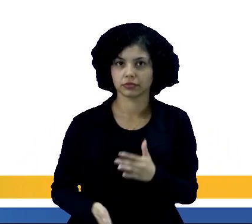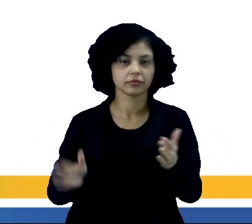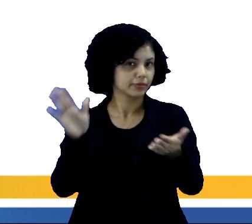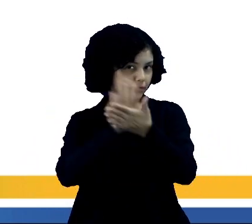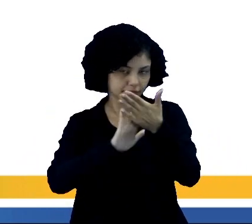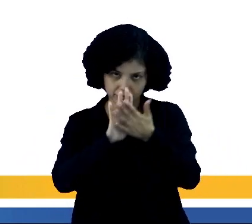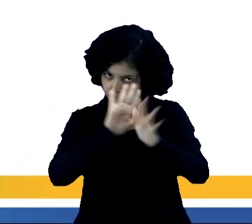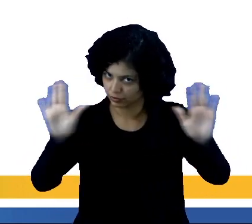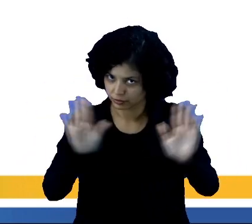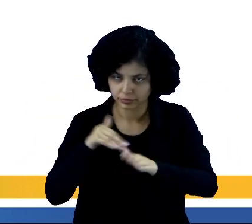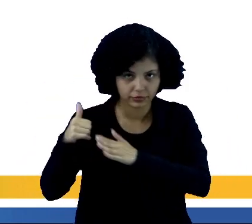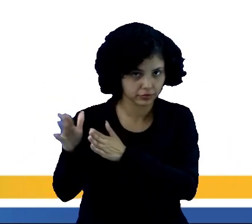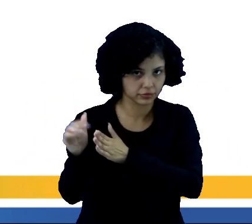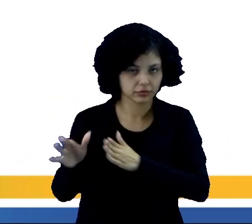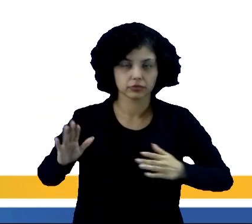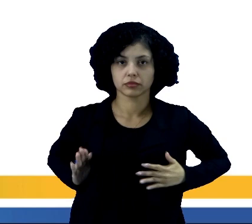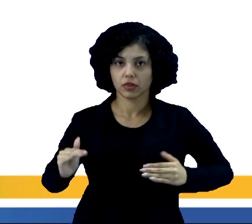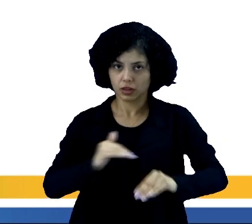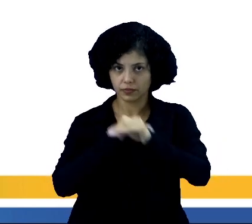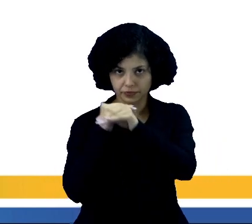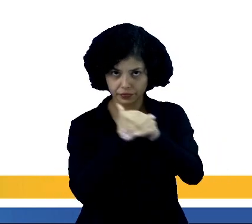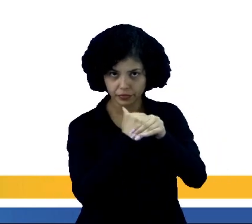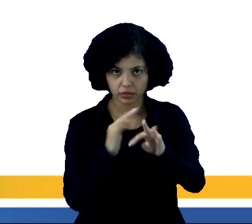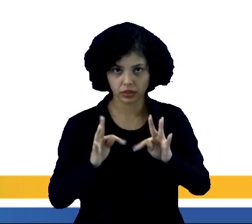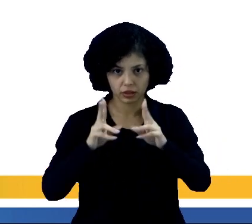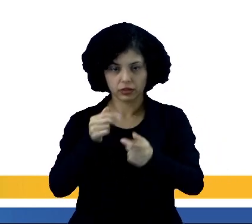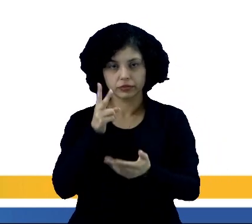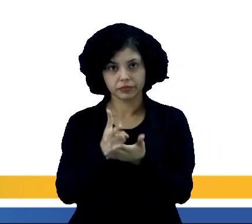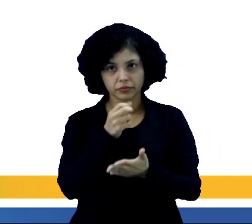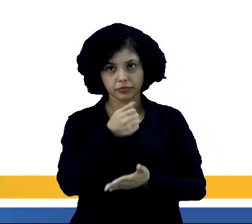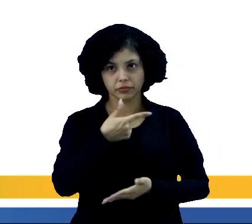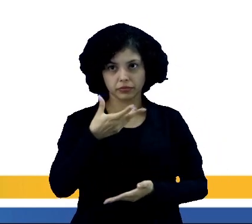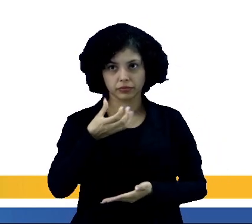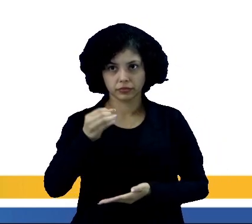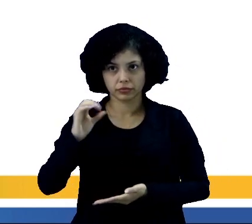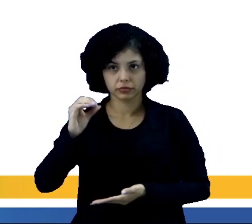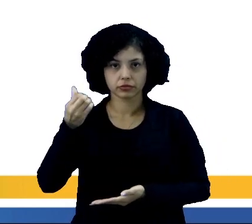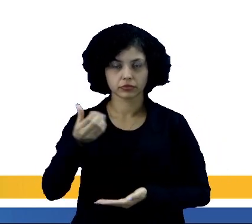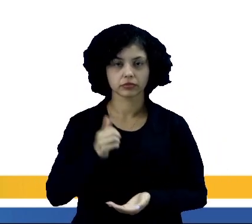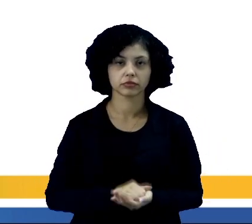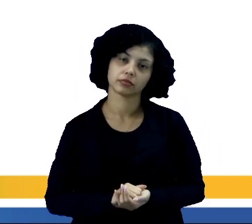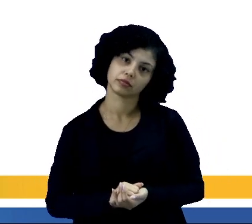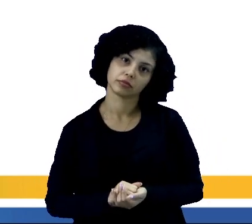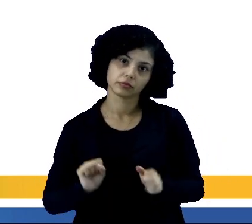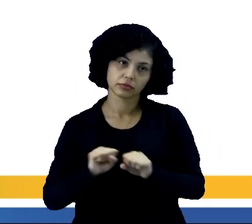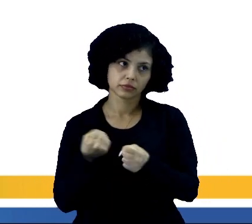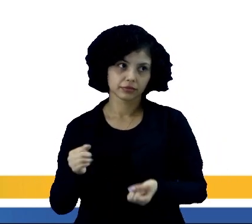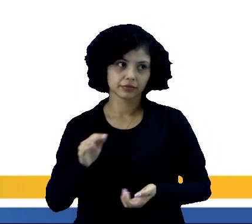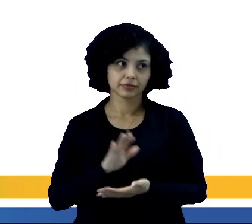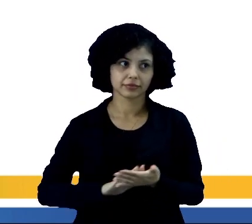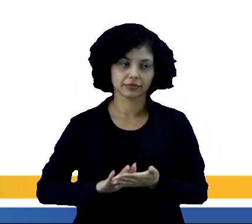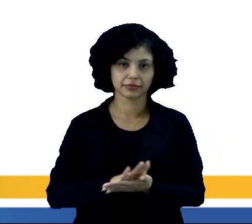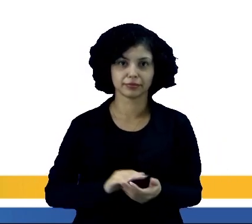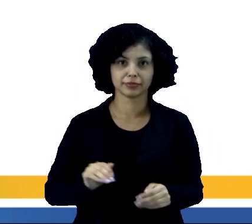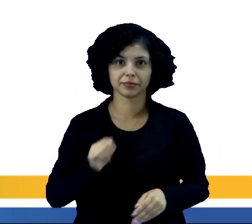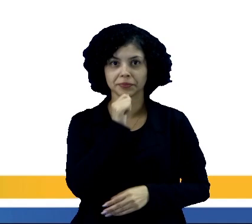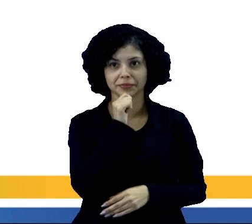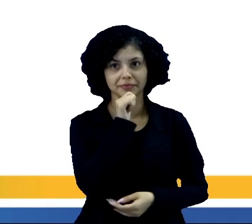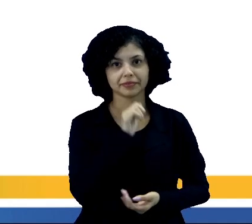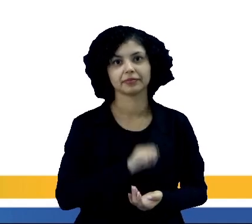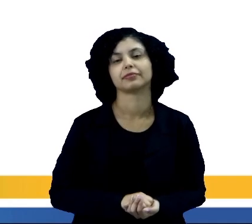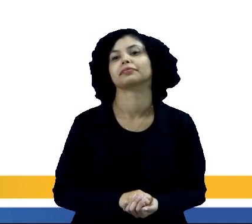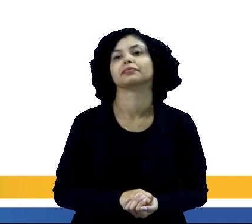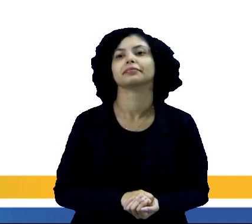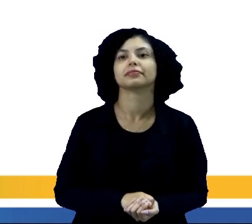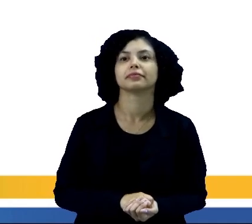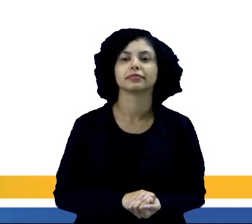perdido, descarta, todo mundo tem 206 ossos, se não tiver quebrado nenhum e tirado, arrancado, sei lá, né, vai